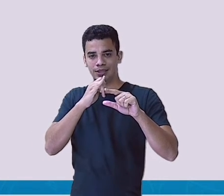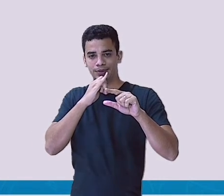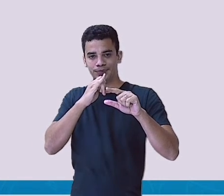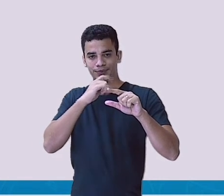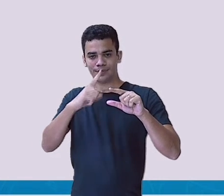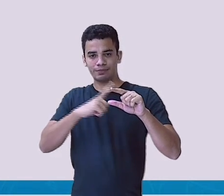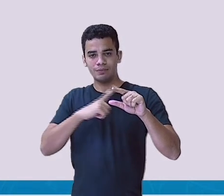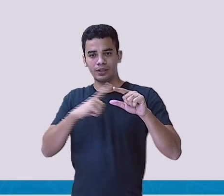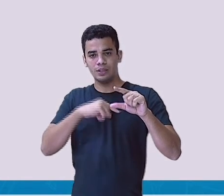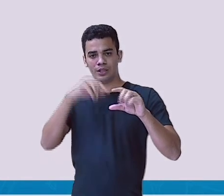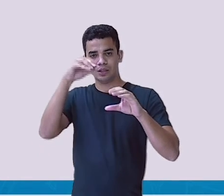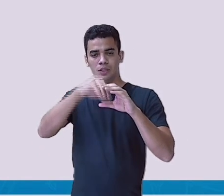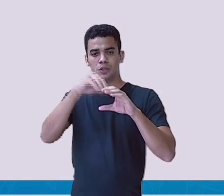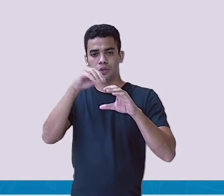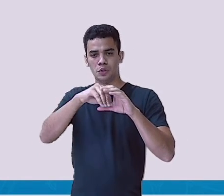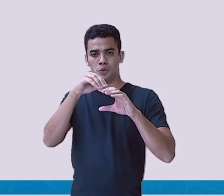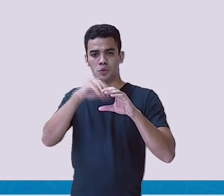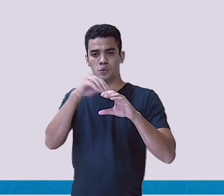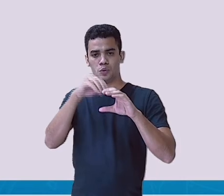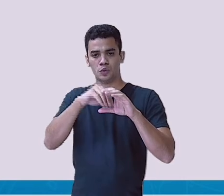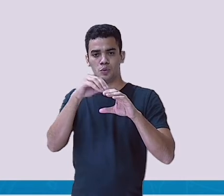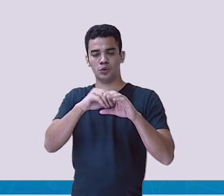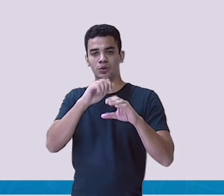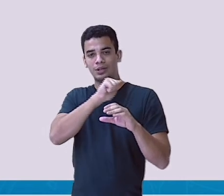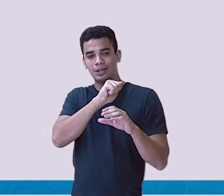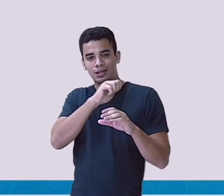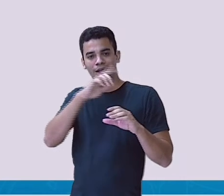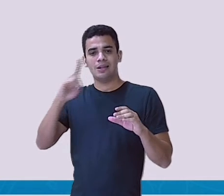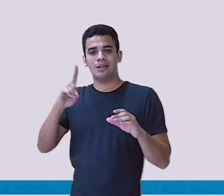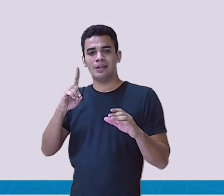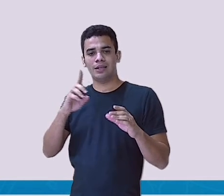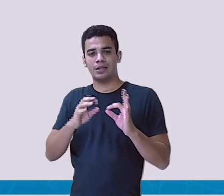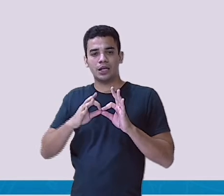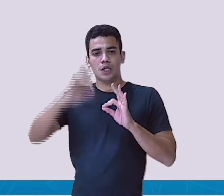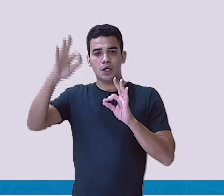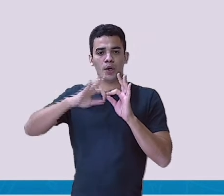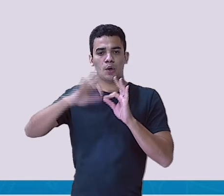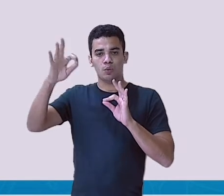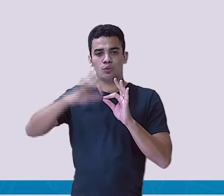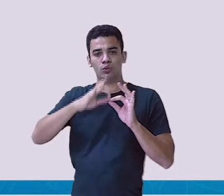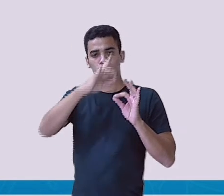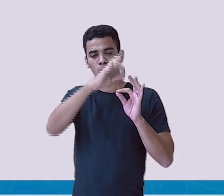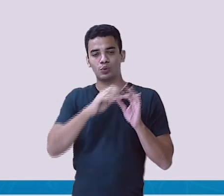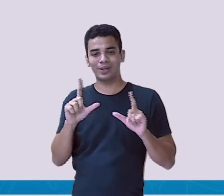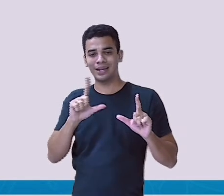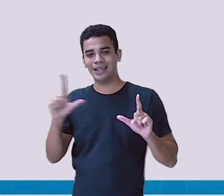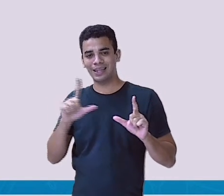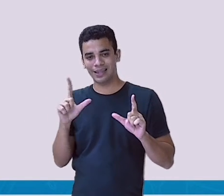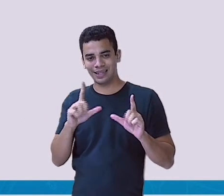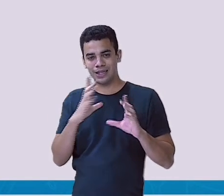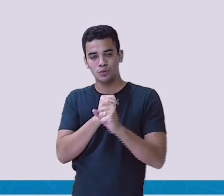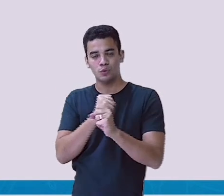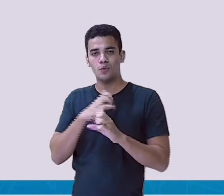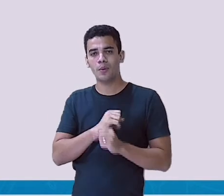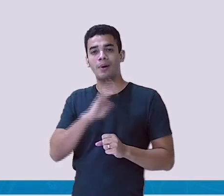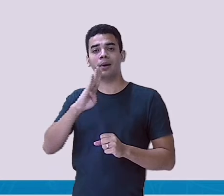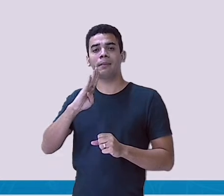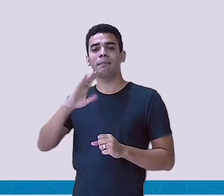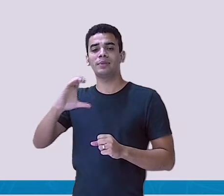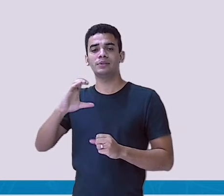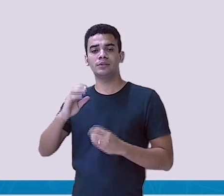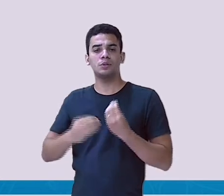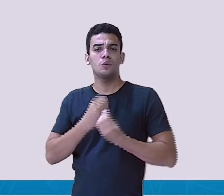altura relativa ao lado BC. Então, AD é a mediatriz, quer dizer, está dividindo